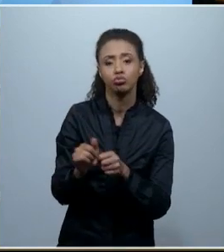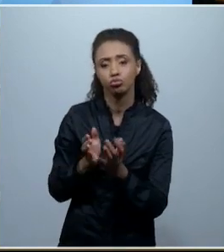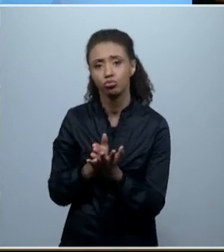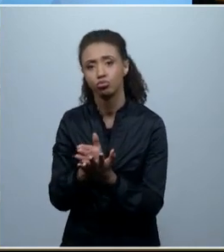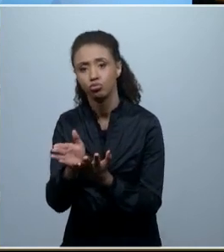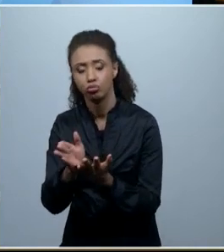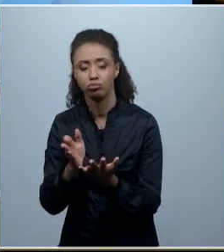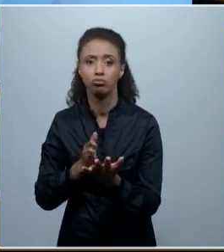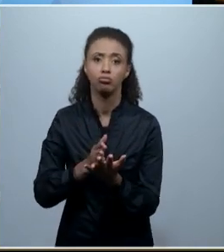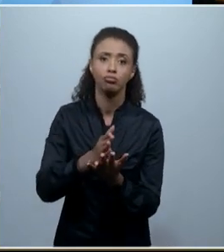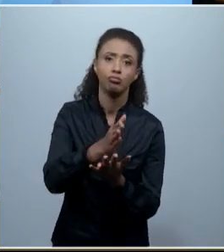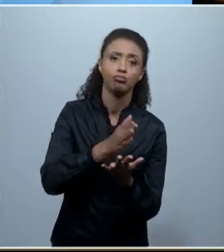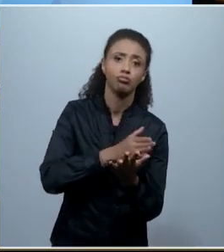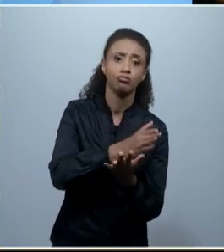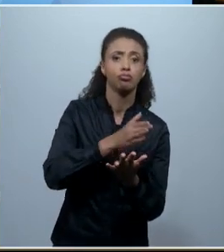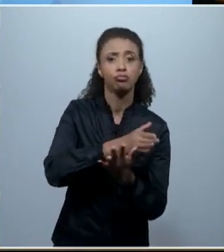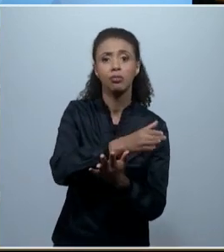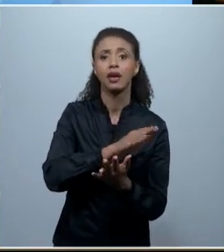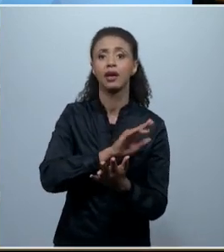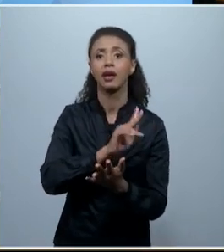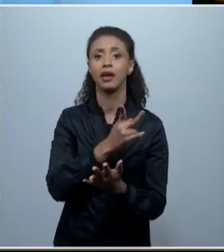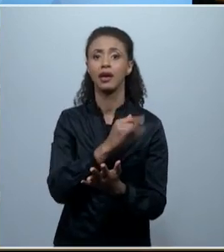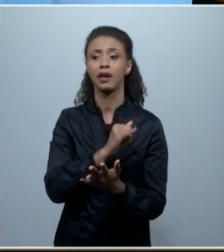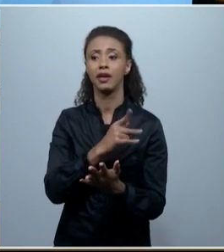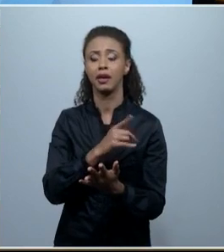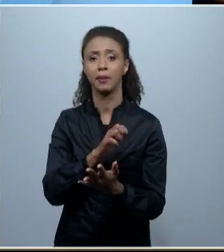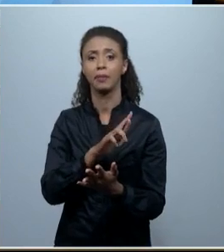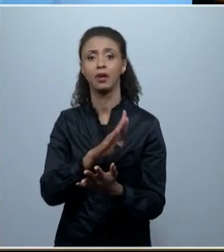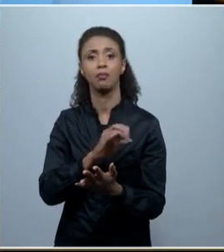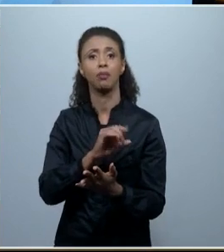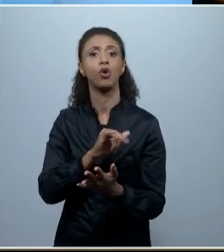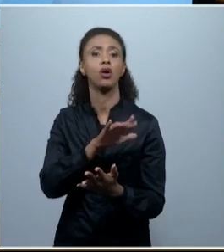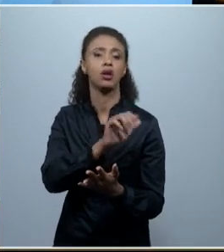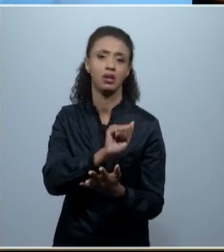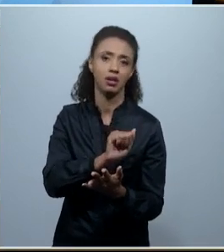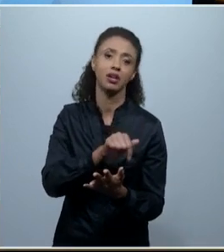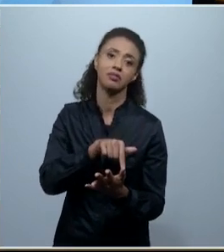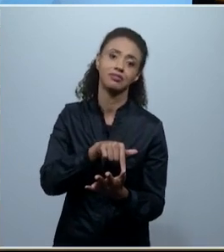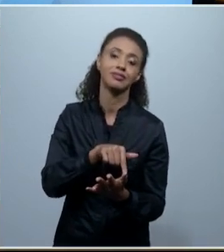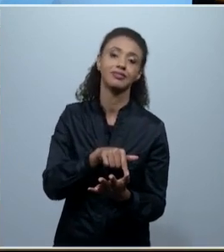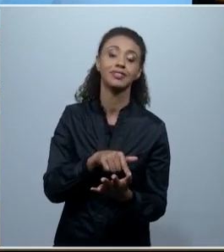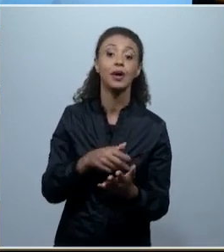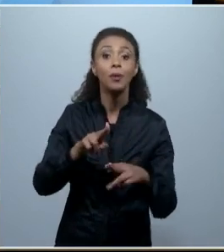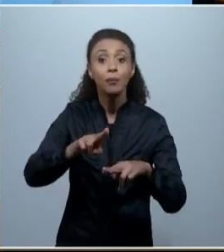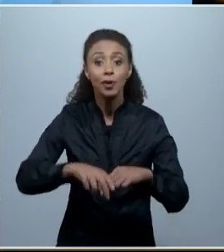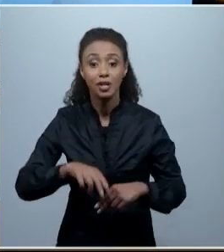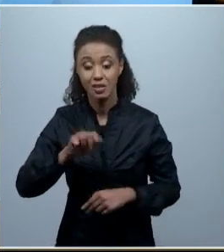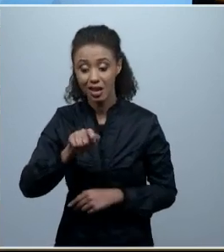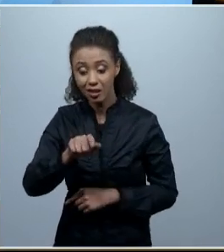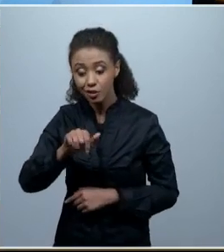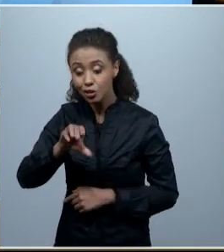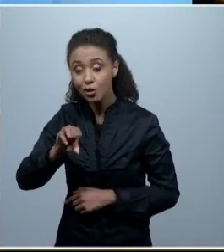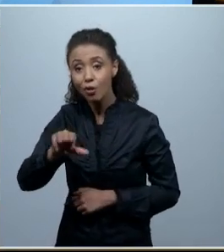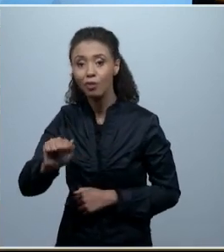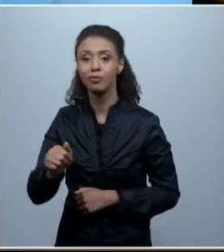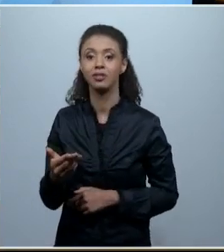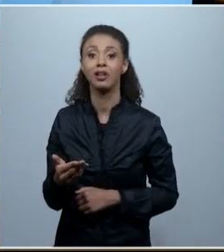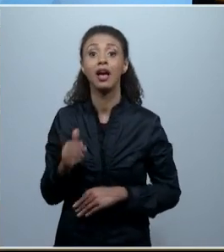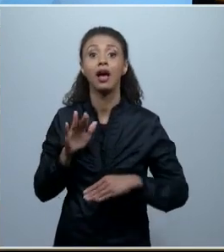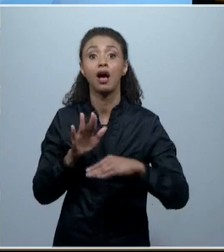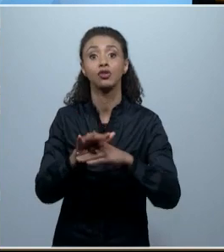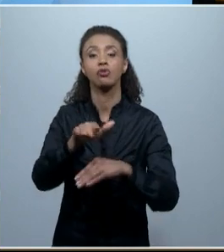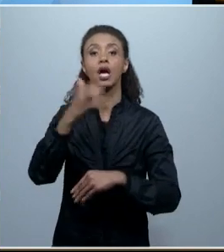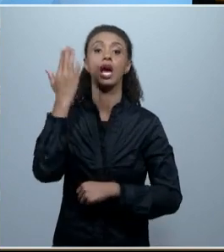certa para você escrever uma outra classe de fenômenos e é pra isso que se chama servem pessoal axioma servem pra você entender